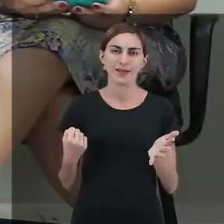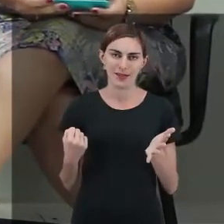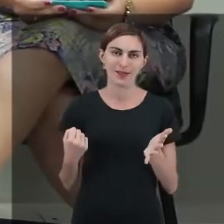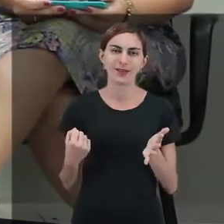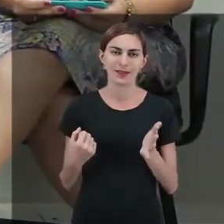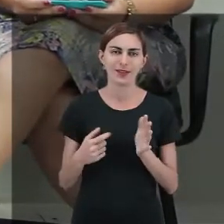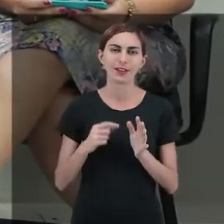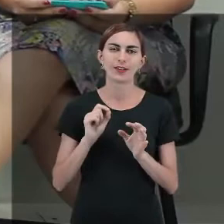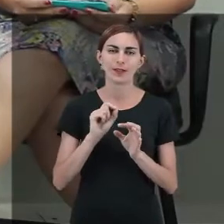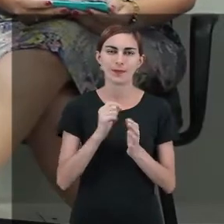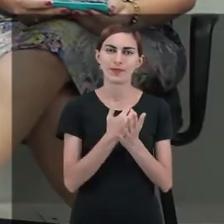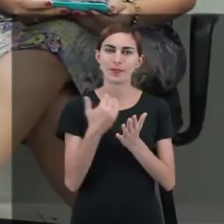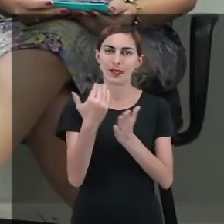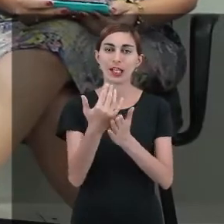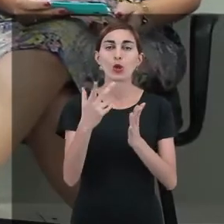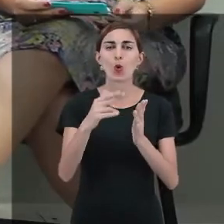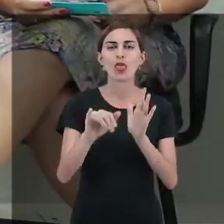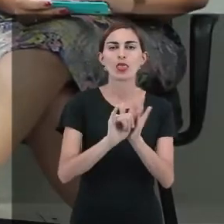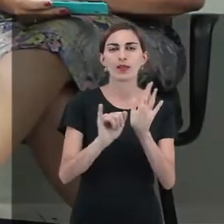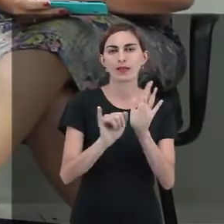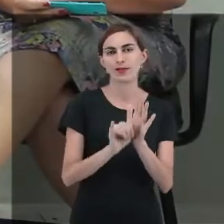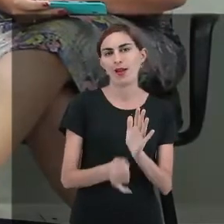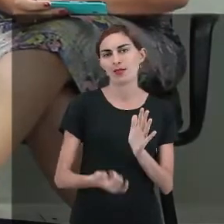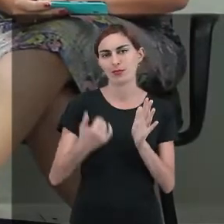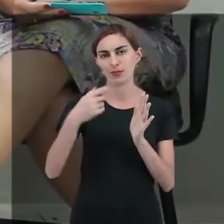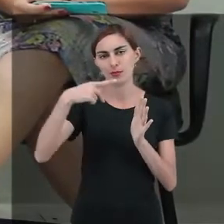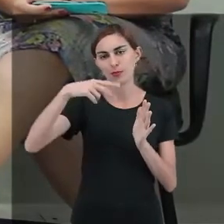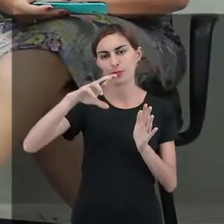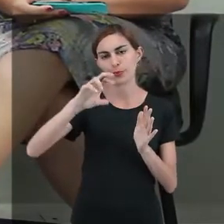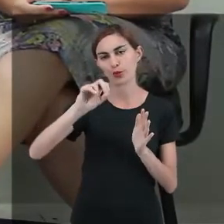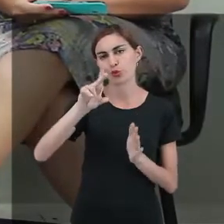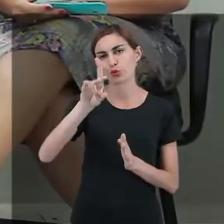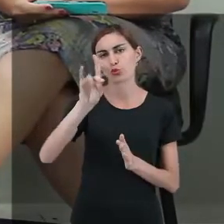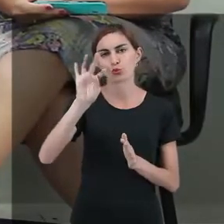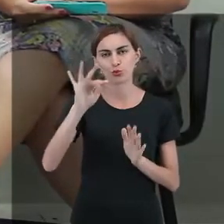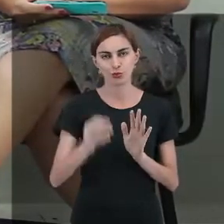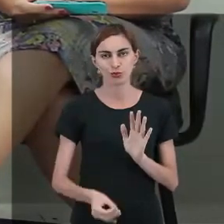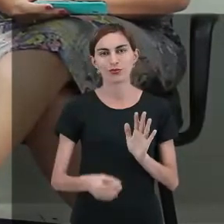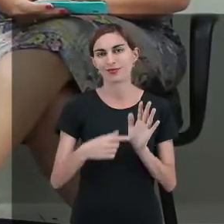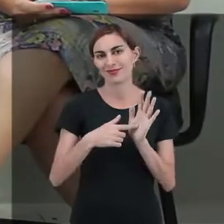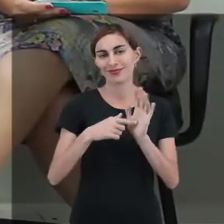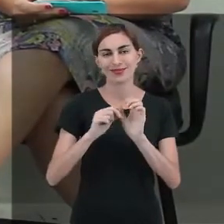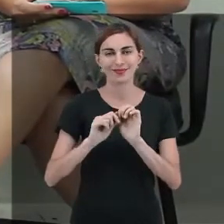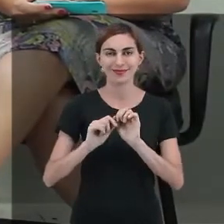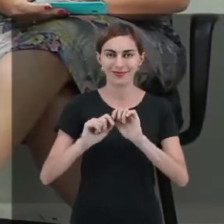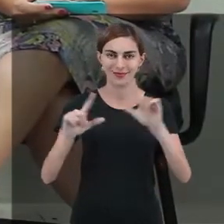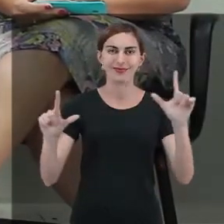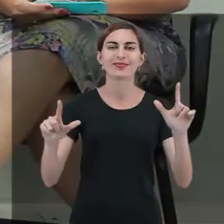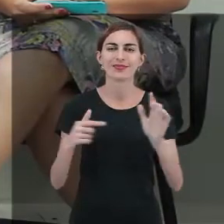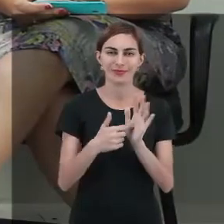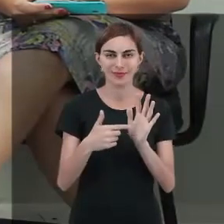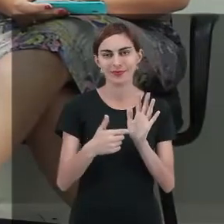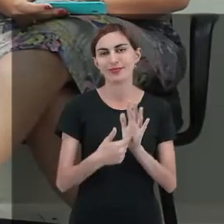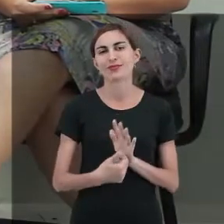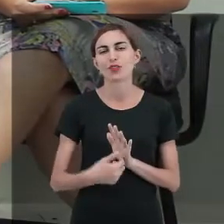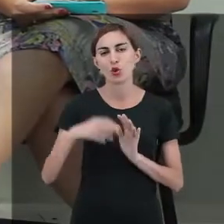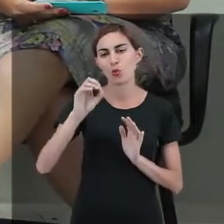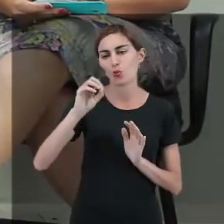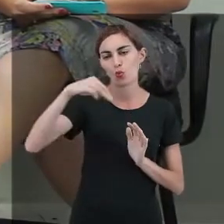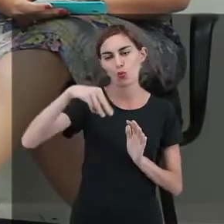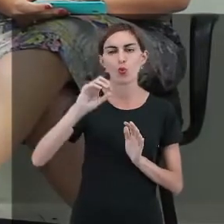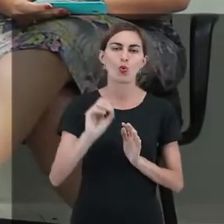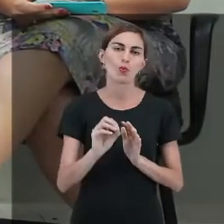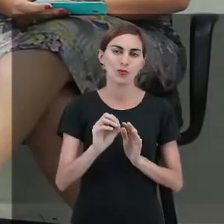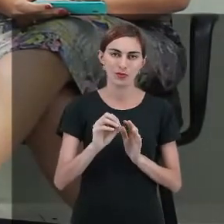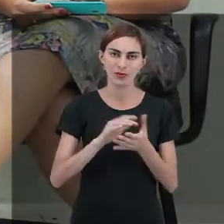para além da identidade, ela serve também para a associação de imagem, como você citou, por exemplo, o produto Omo, né?